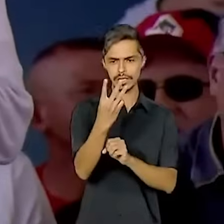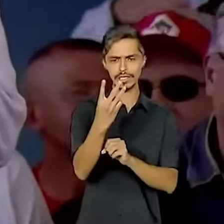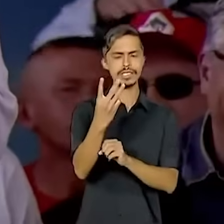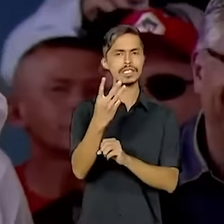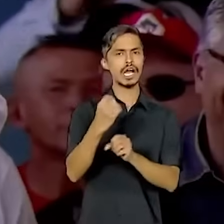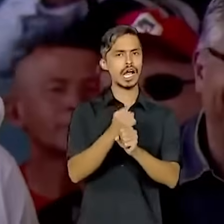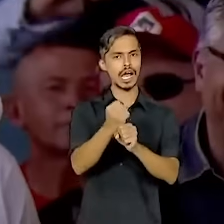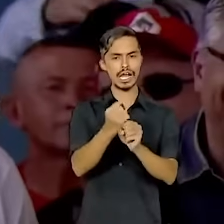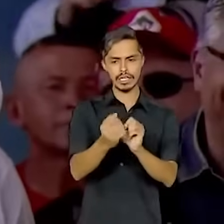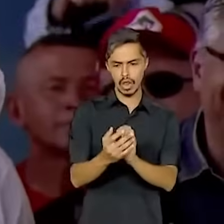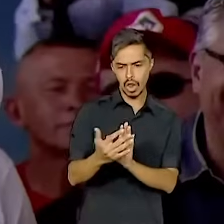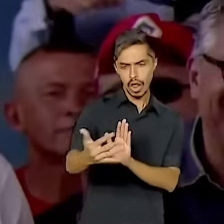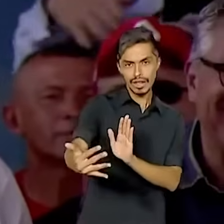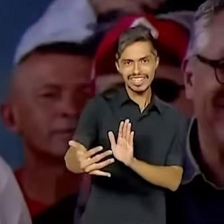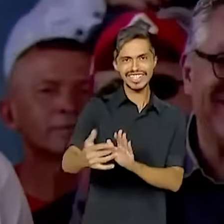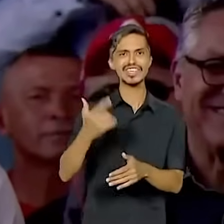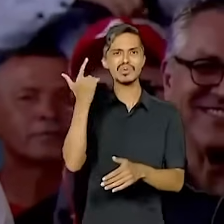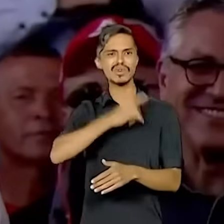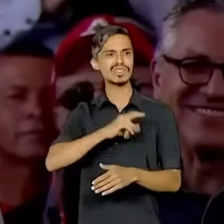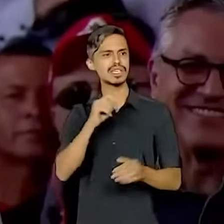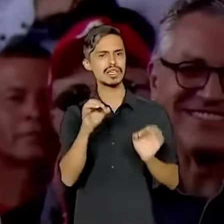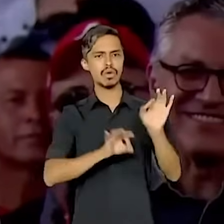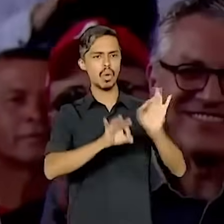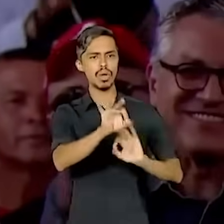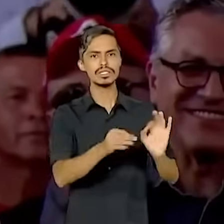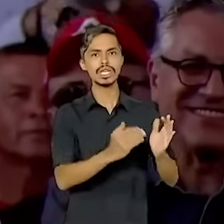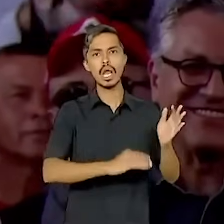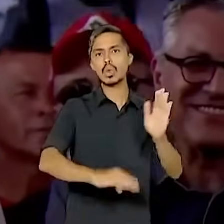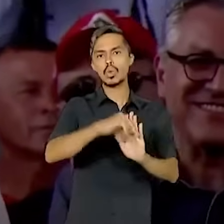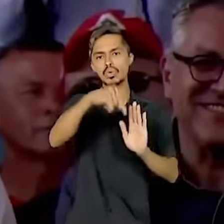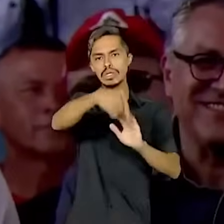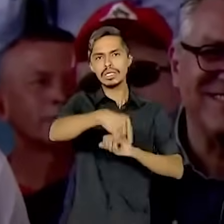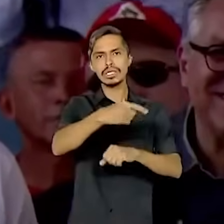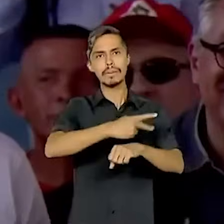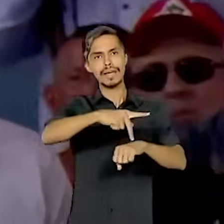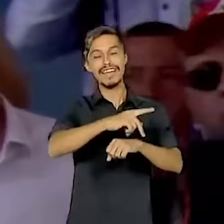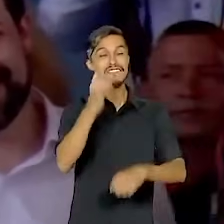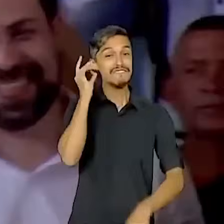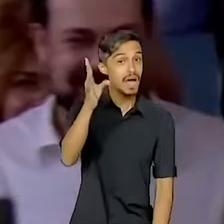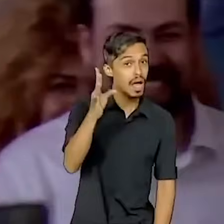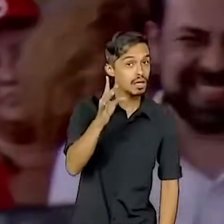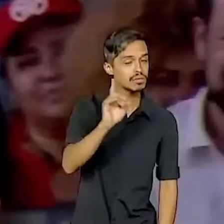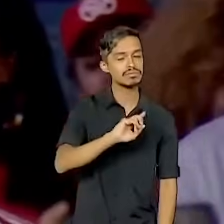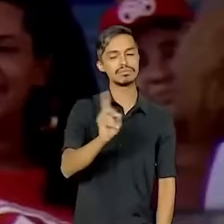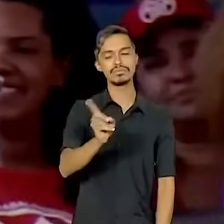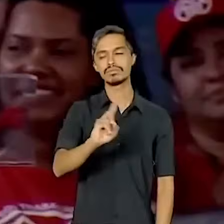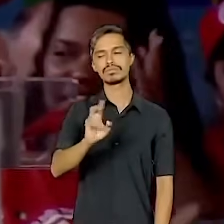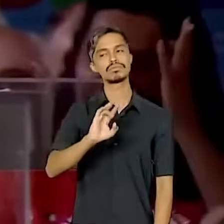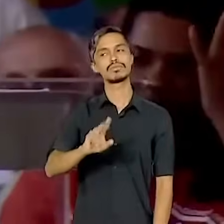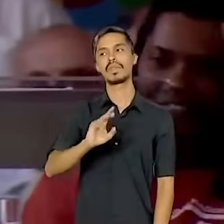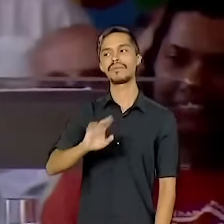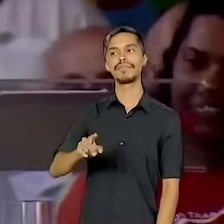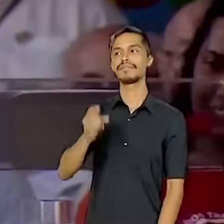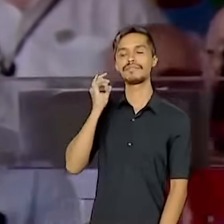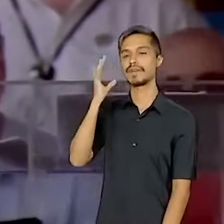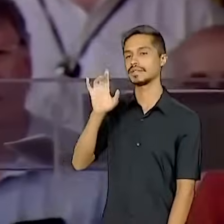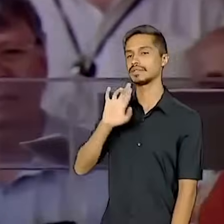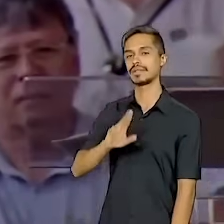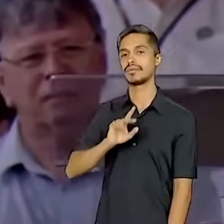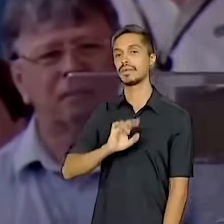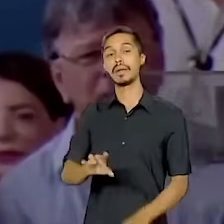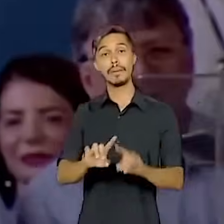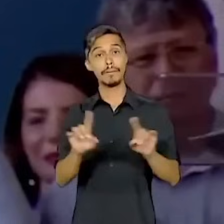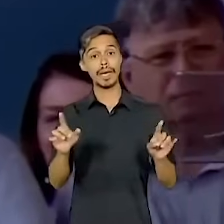para fazer as coisas acontecer nesse país. Não é fácil. Não é fácil. Mas